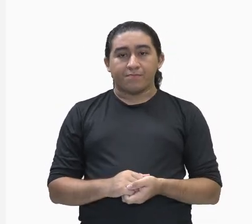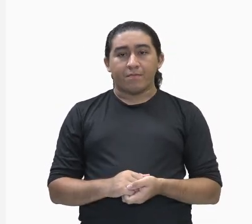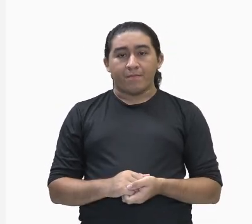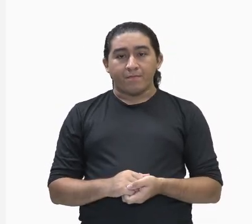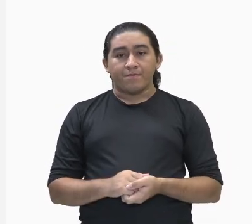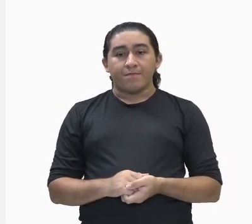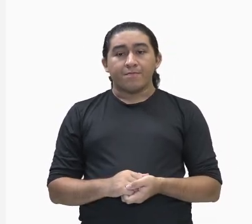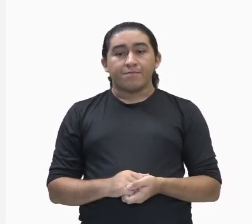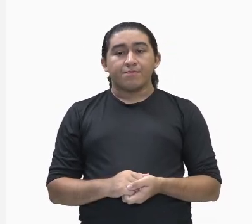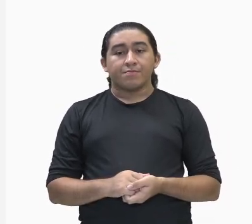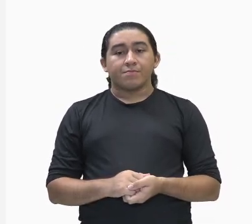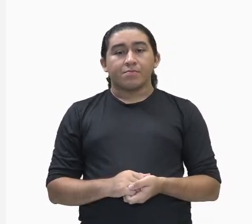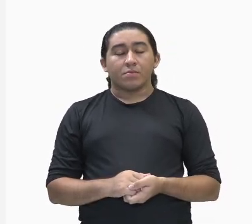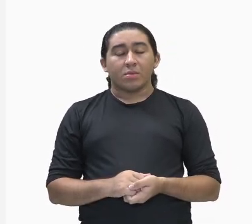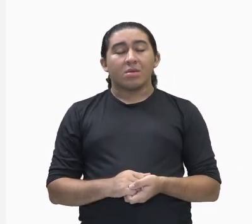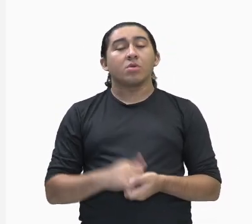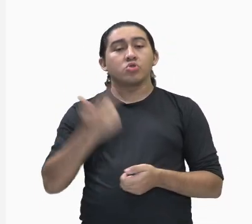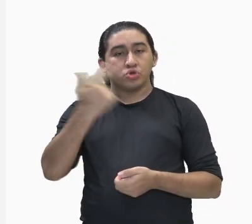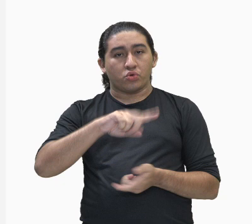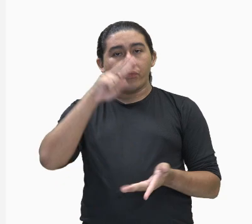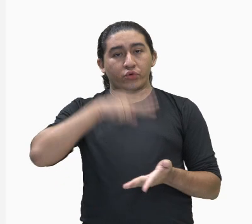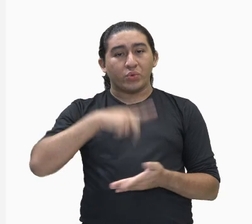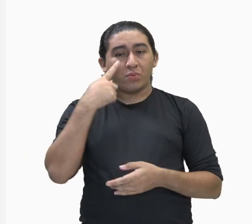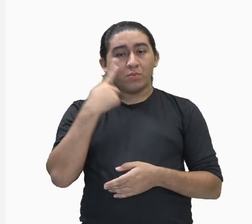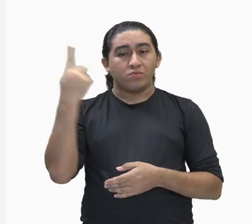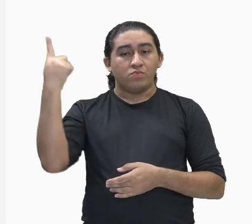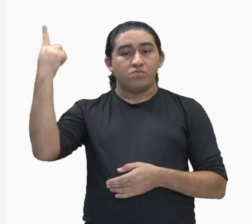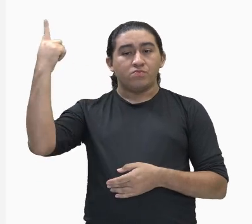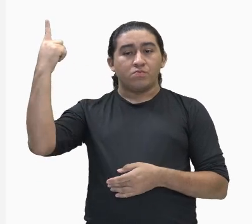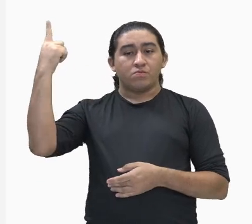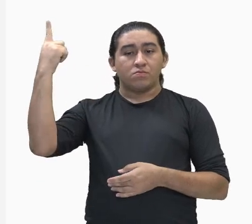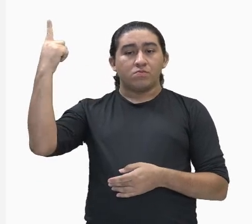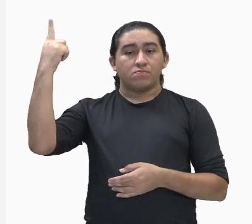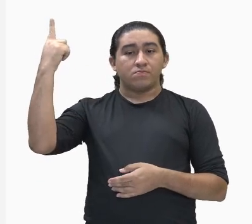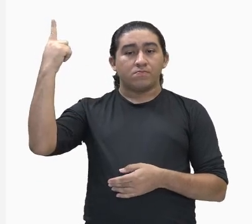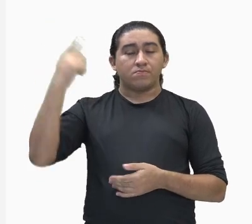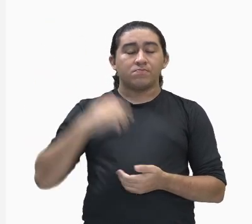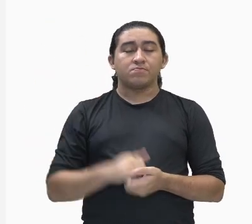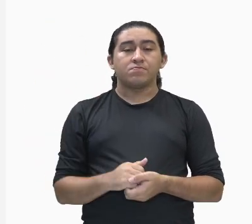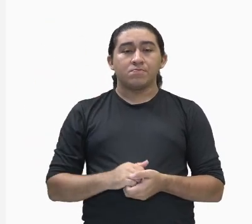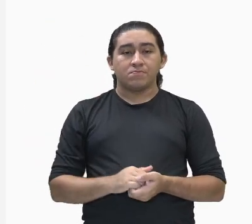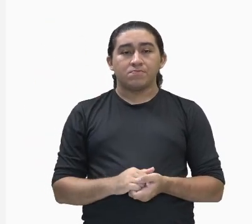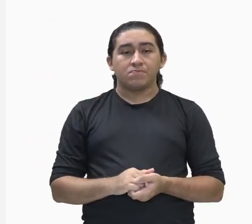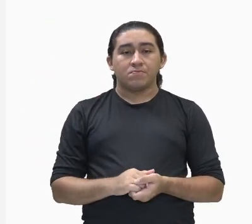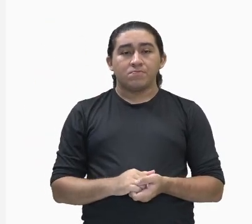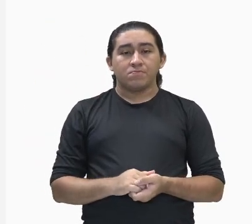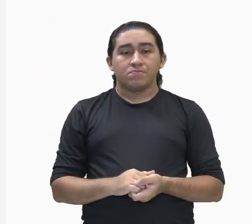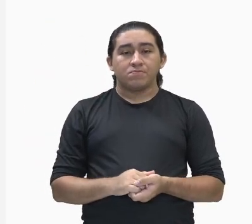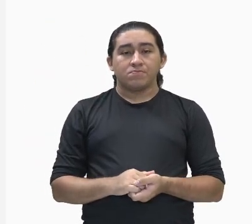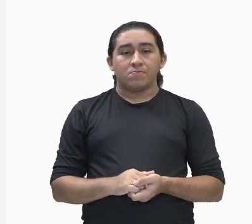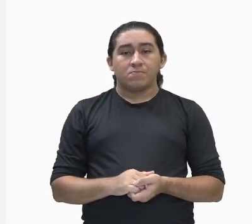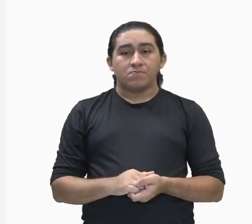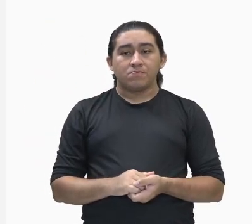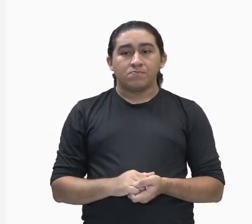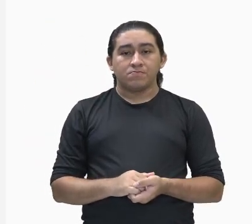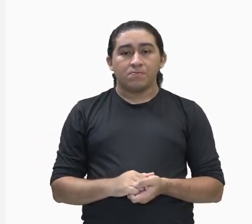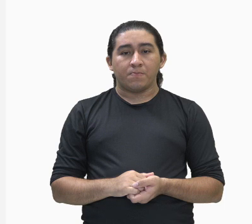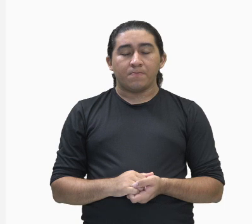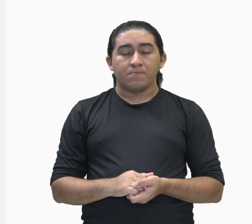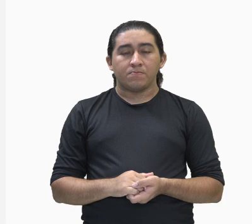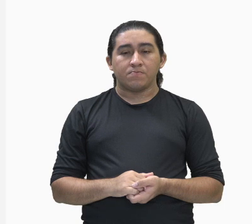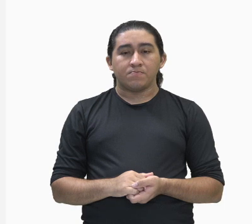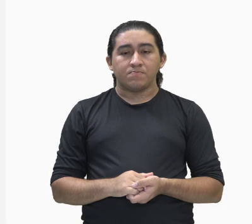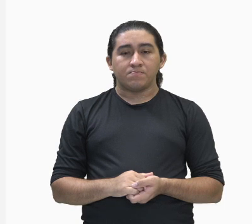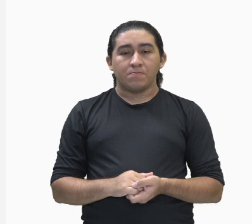certo? Big, grande. Small, pequeno. Heavy, pesado. Light, leve. Good, bom ou agradável. Bad,